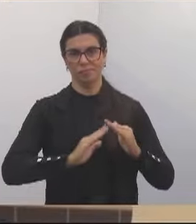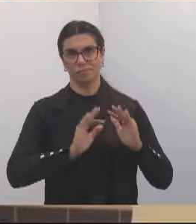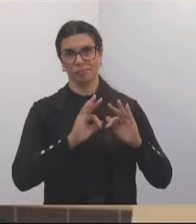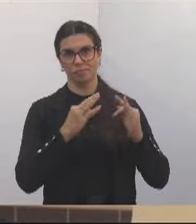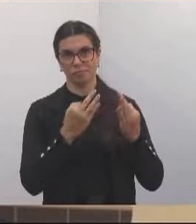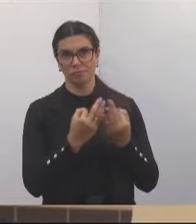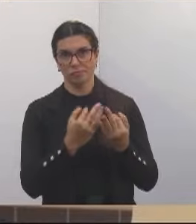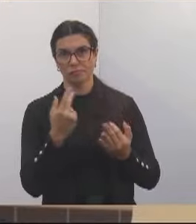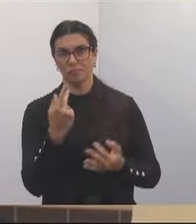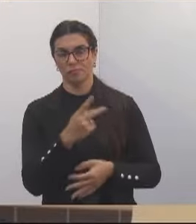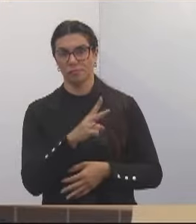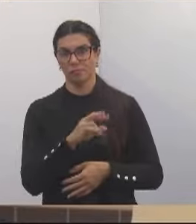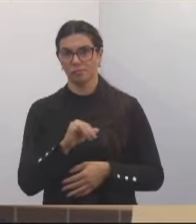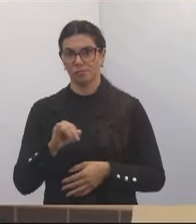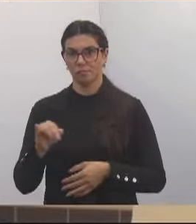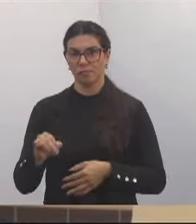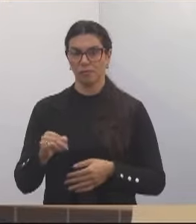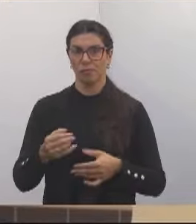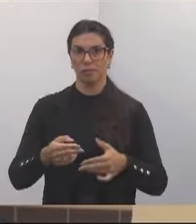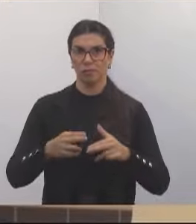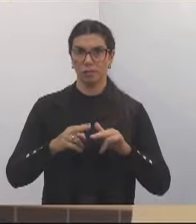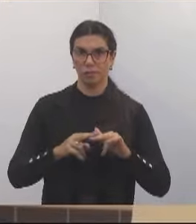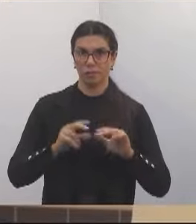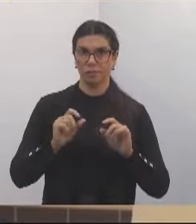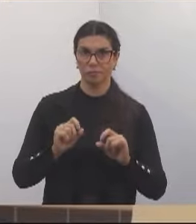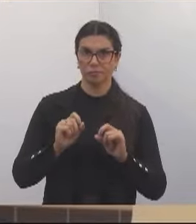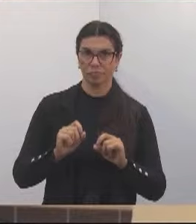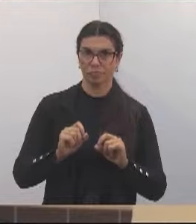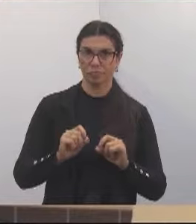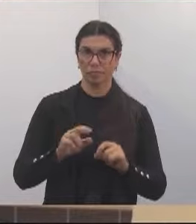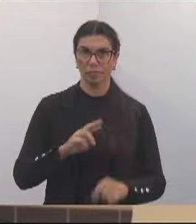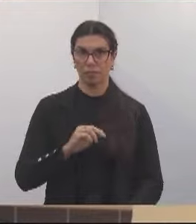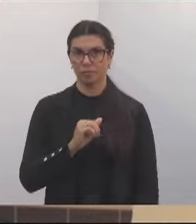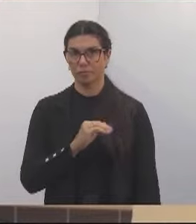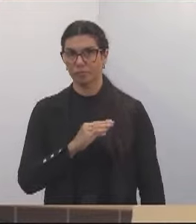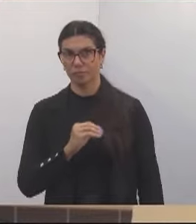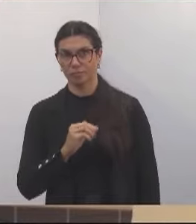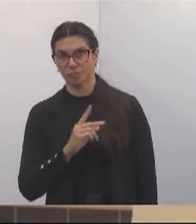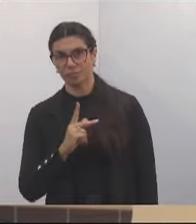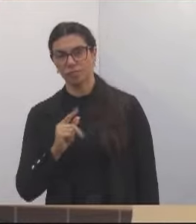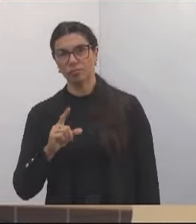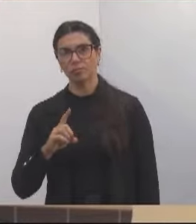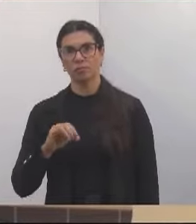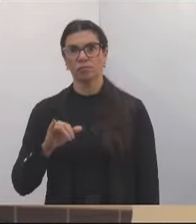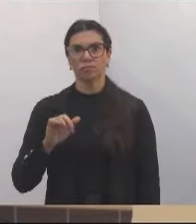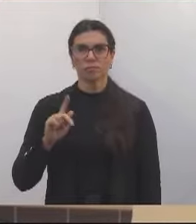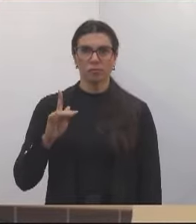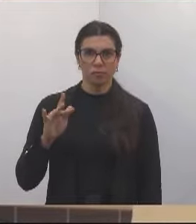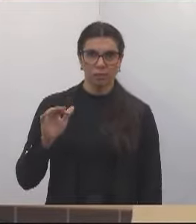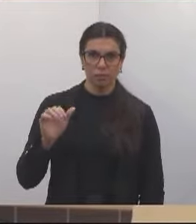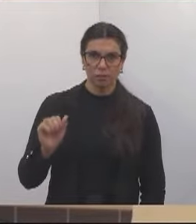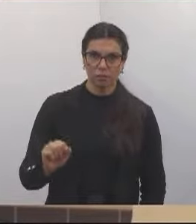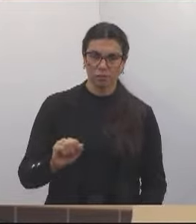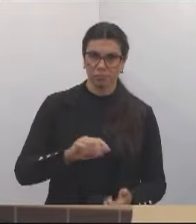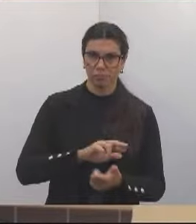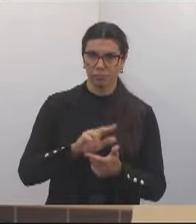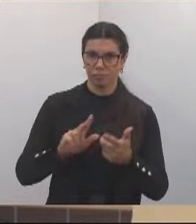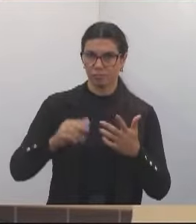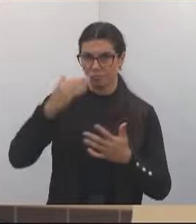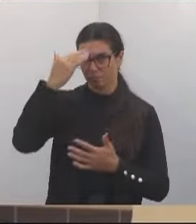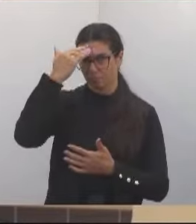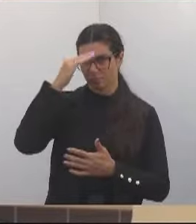importante a gente dizer? Que a rachadinha, ela ofende vários princípios que estão estabelecidos na